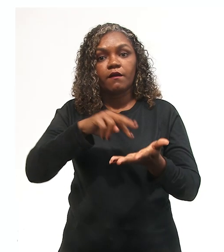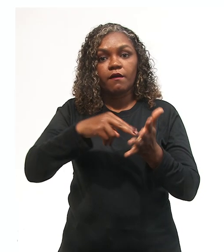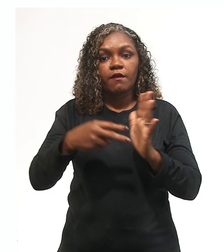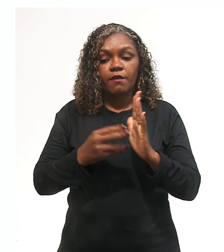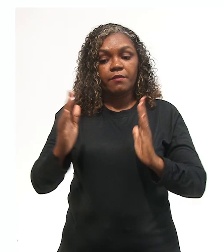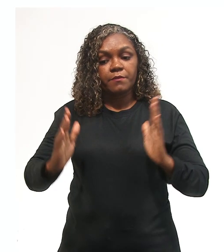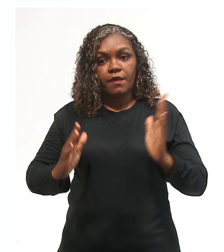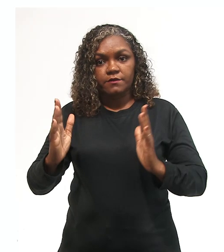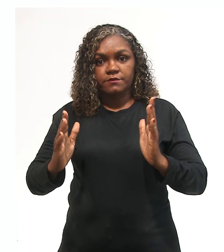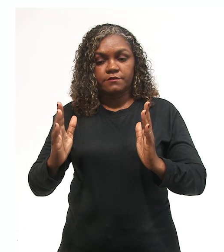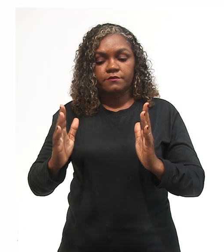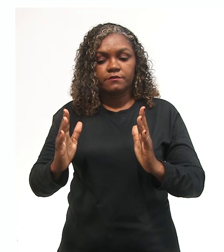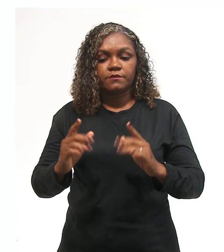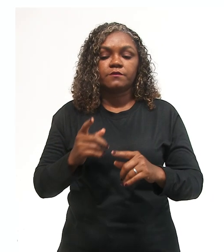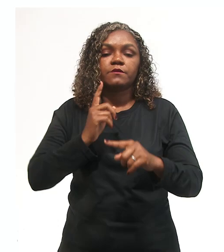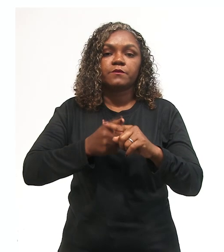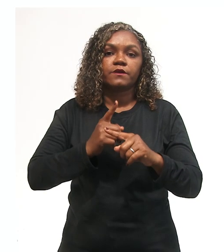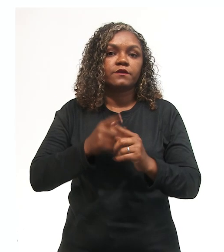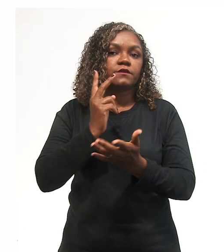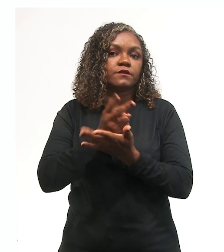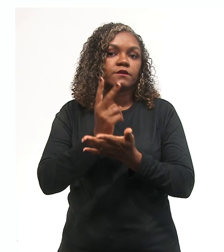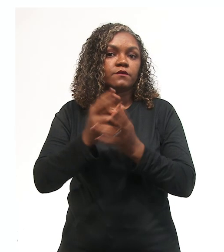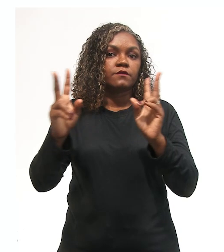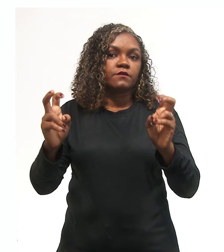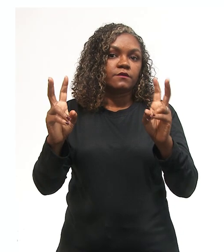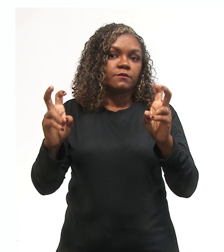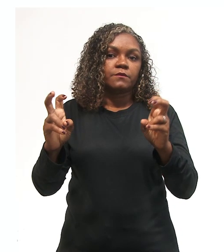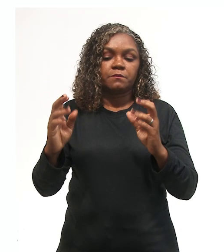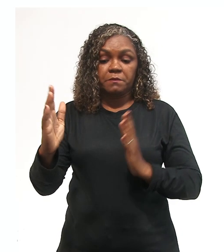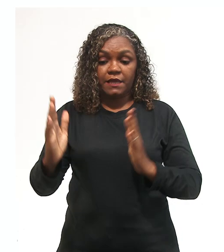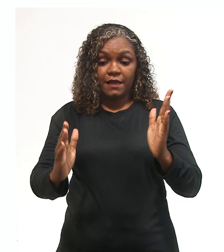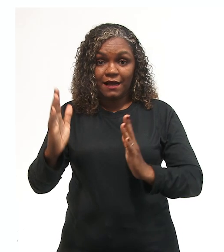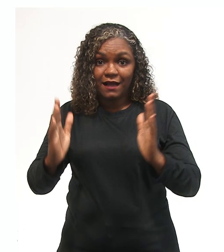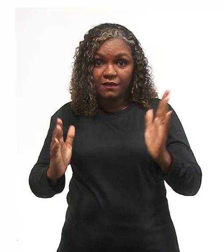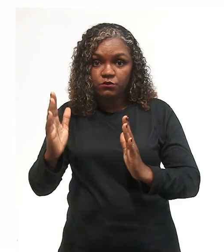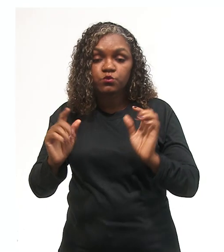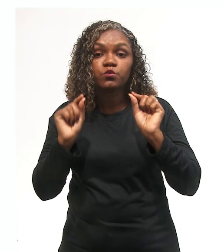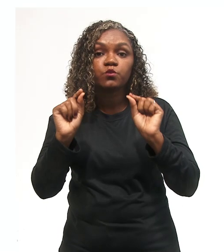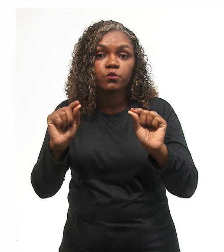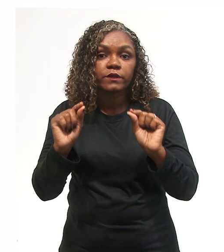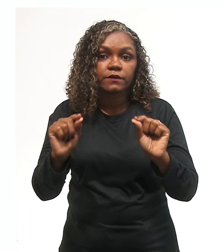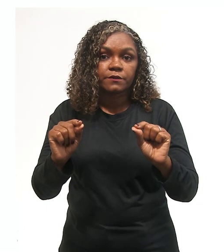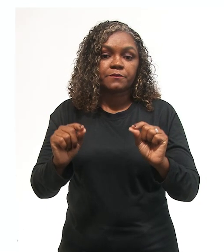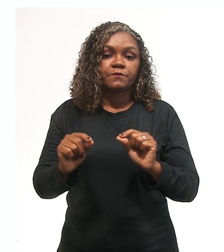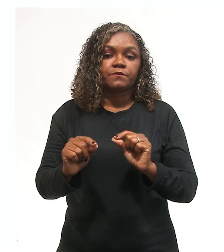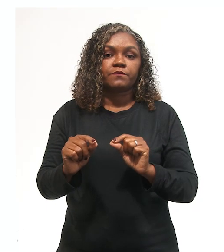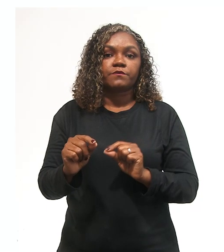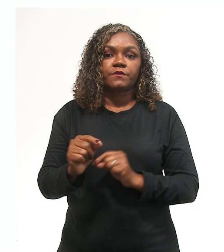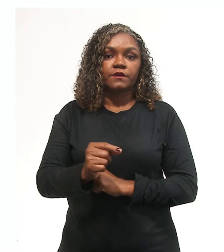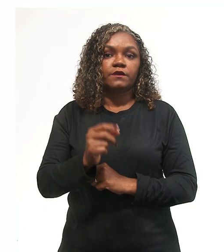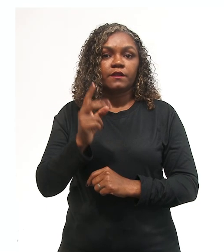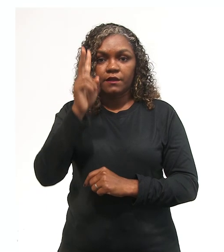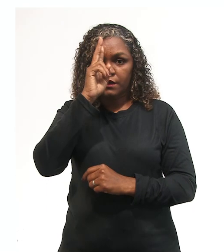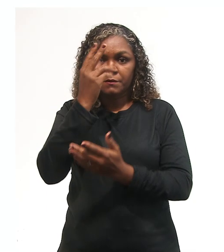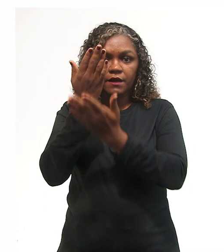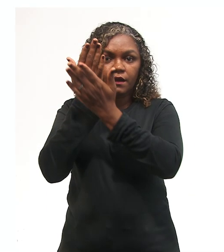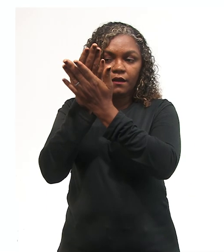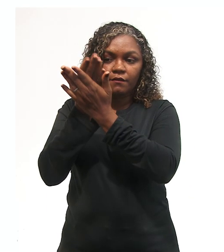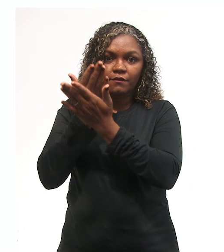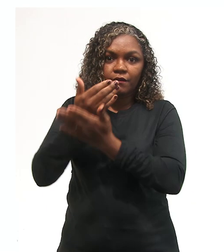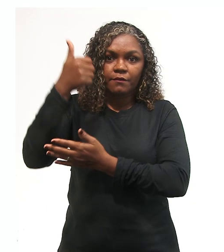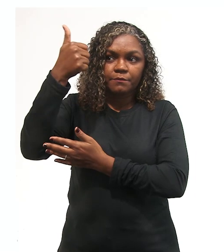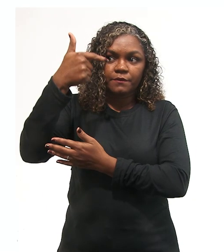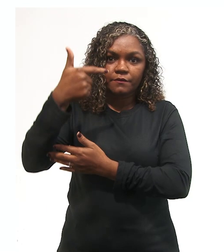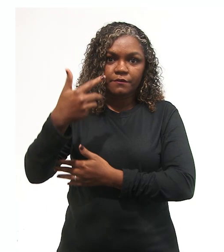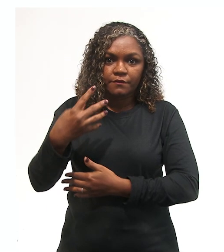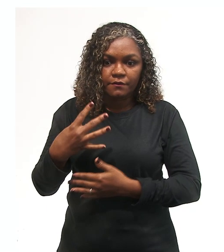considerado. Quando a gente está falando dessa questão do prazo considerado, é do que nós vimos todas as outras aulas, né? Quando a gente estava